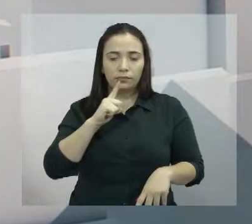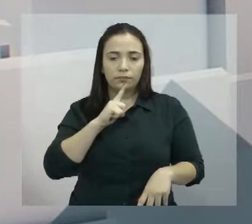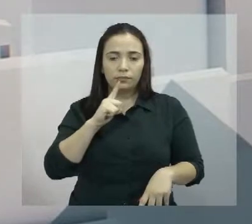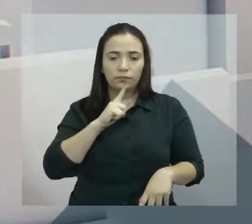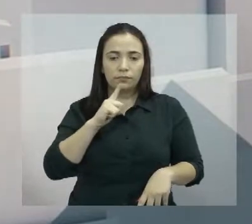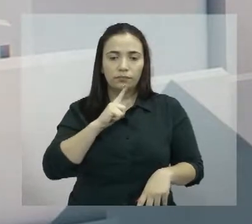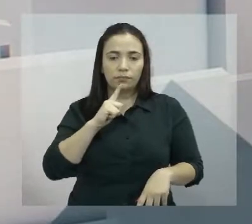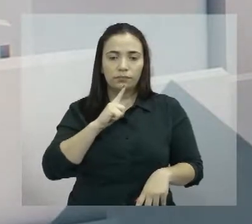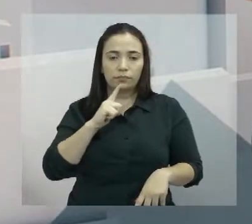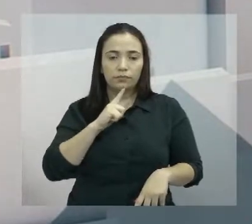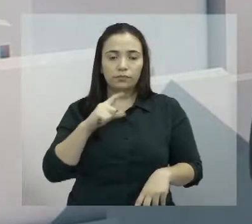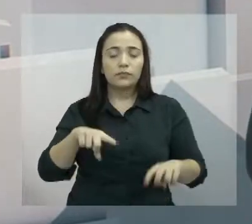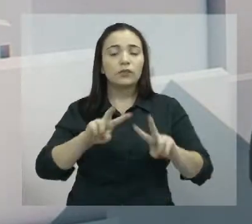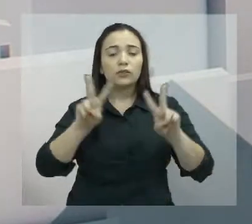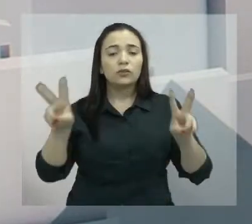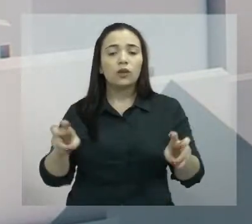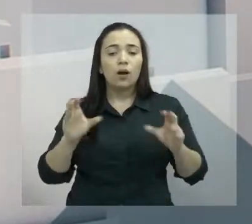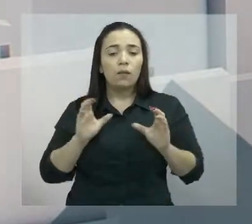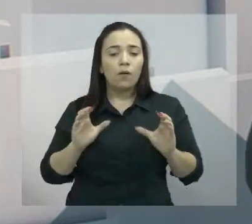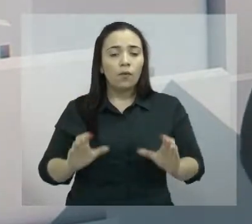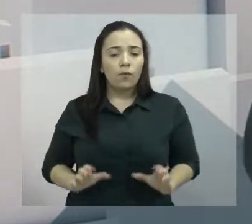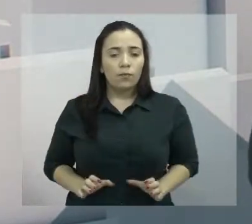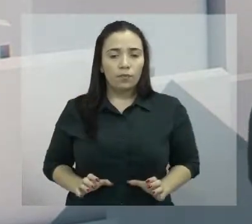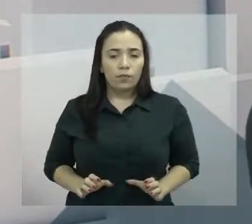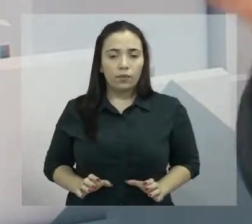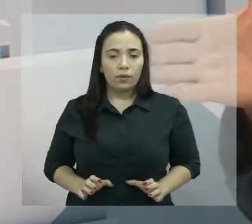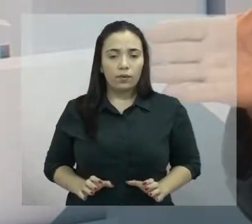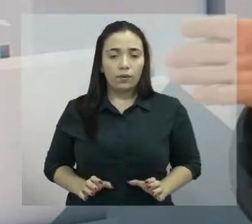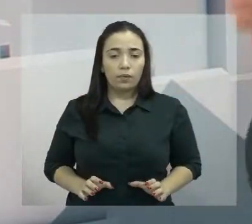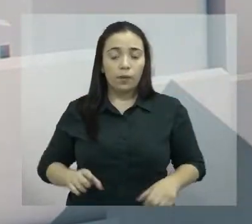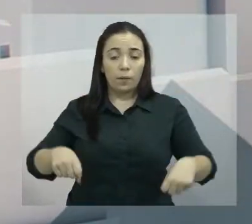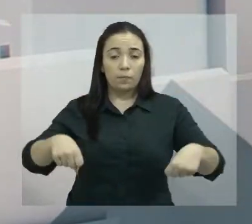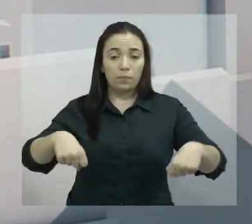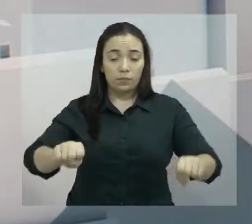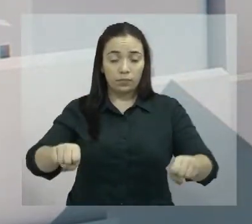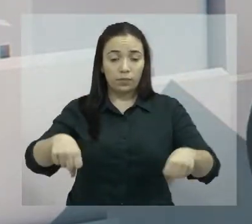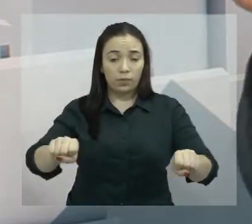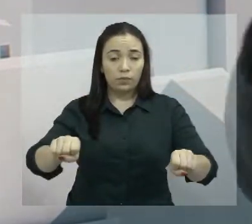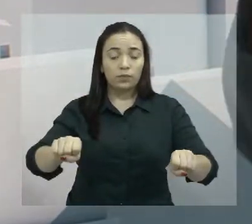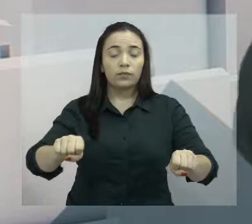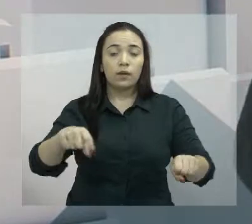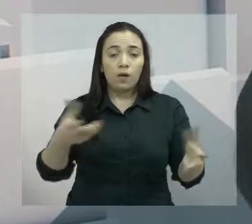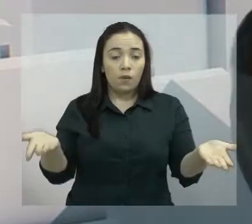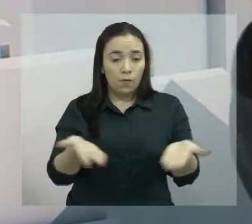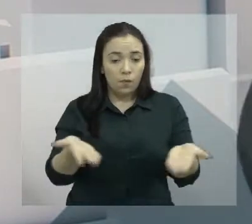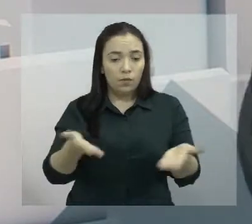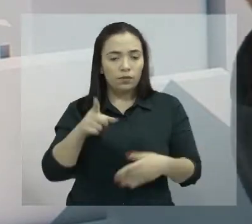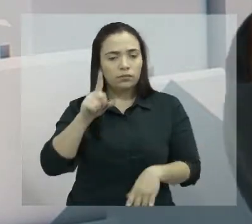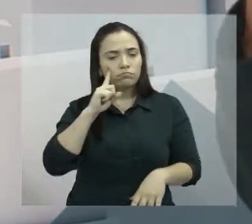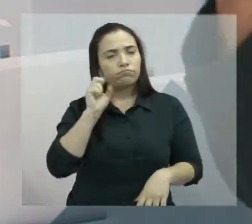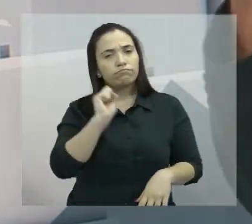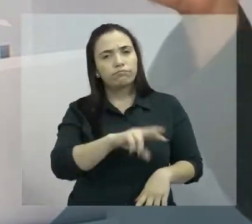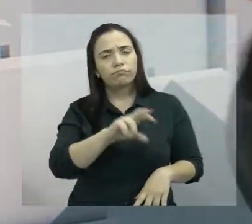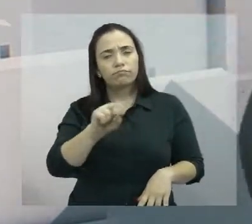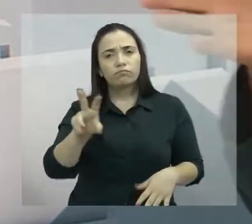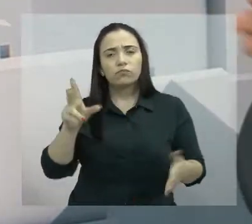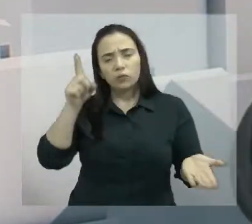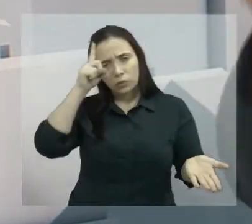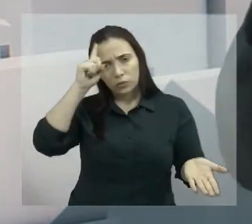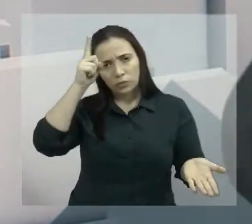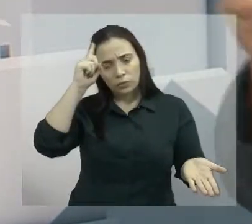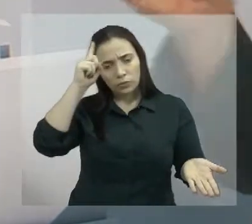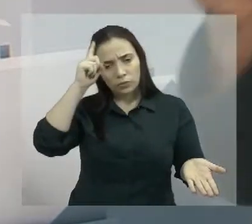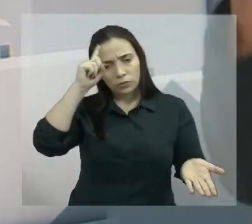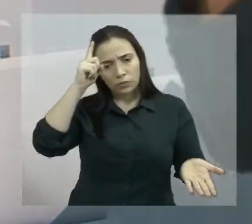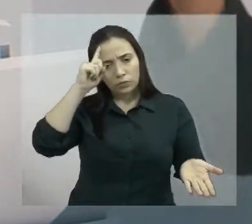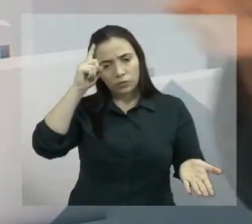nesse debate sobre o comportamento do motociclista. O motociclista hoje, se você for verificar no dia a dia, no